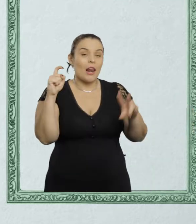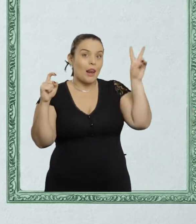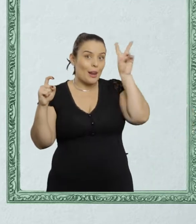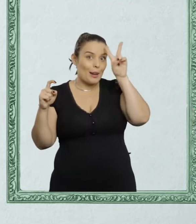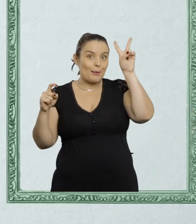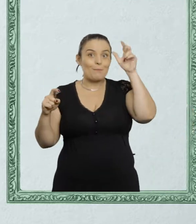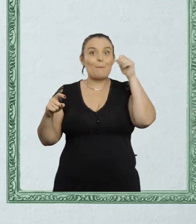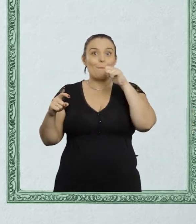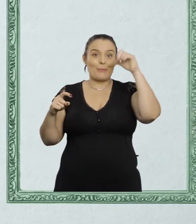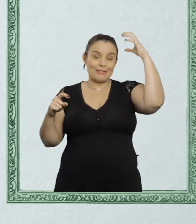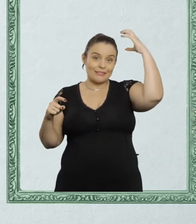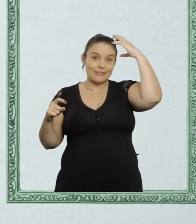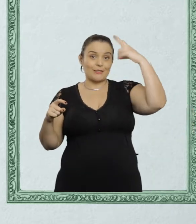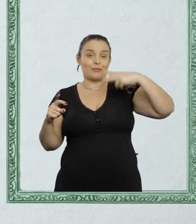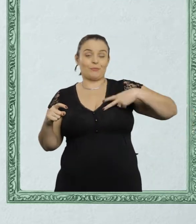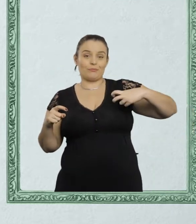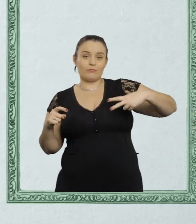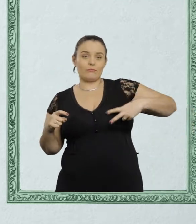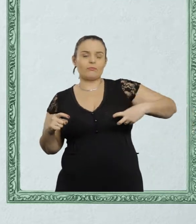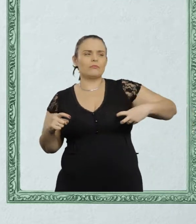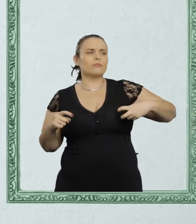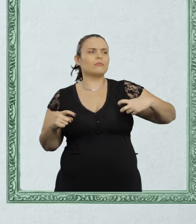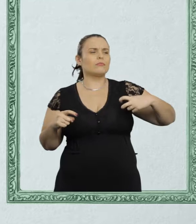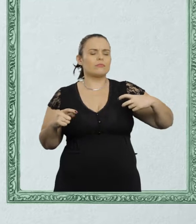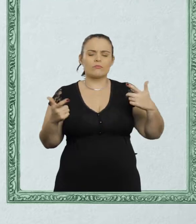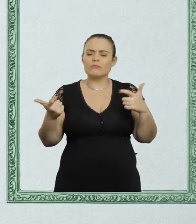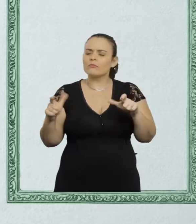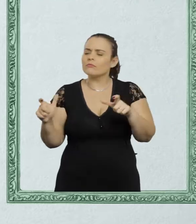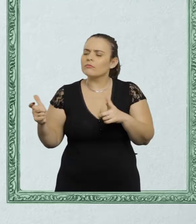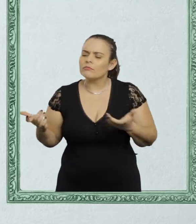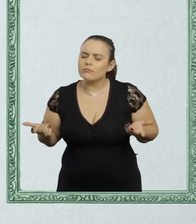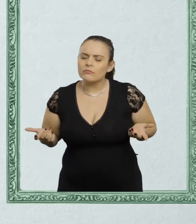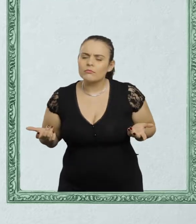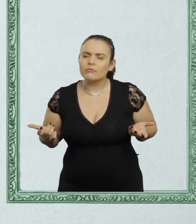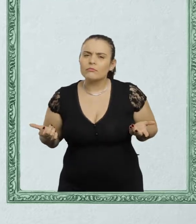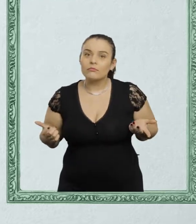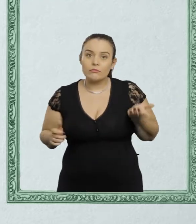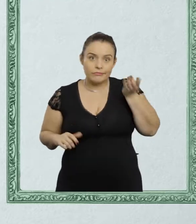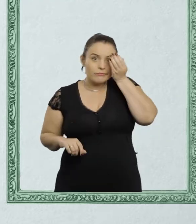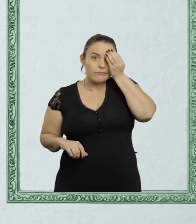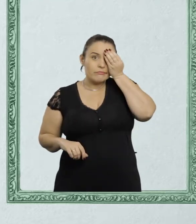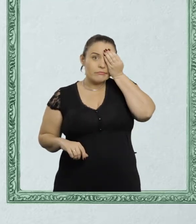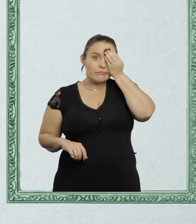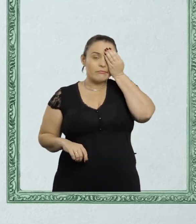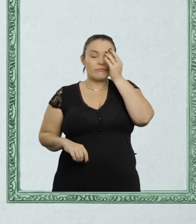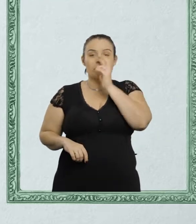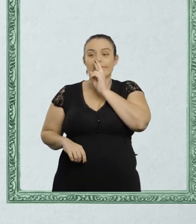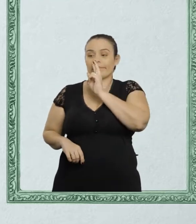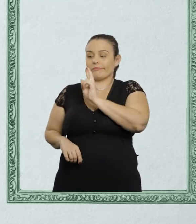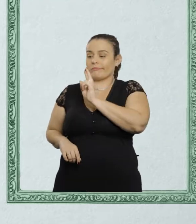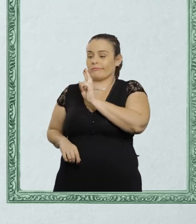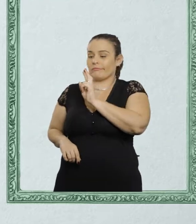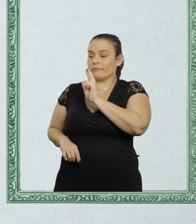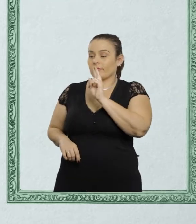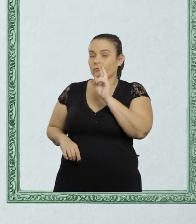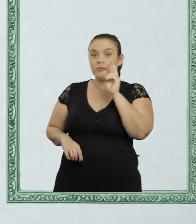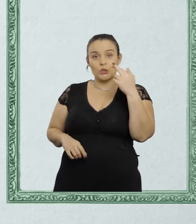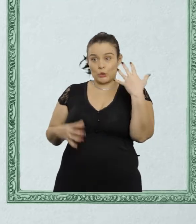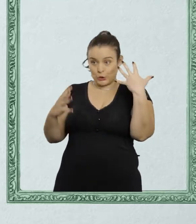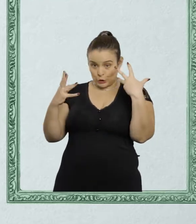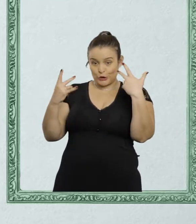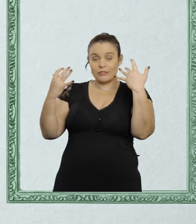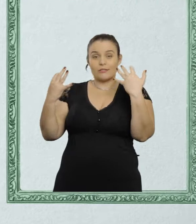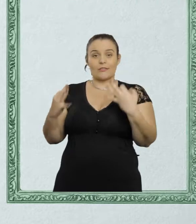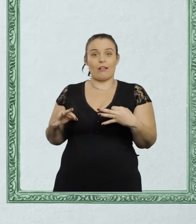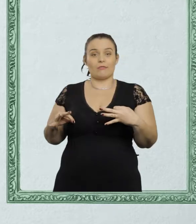Gancho se lembrou da princesa Tigrinha. Ele perguntou onde ela estava. Barrica respondeu: